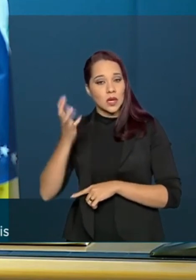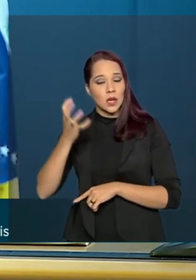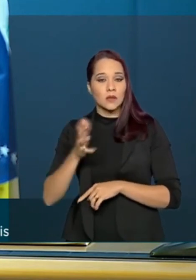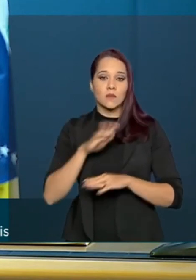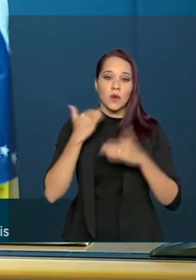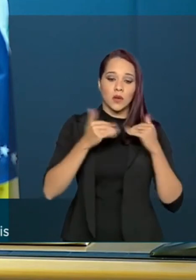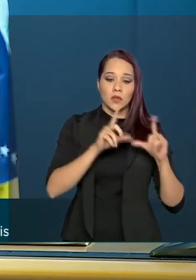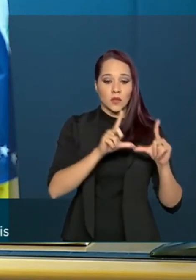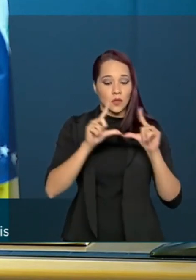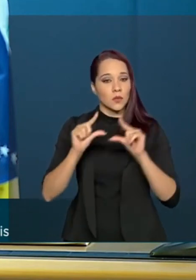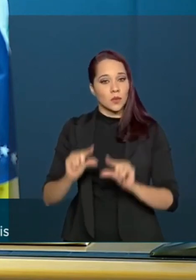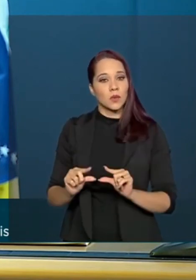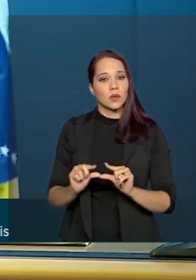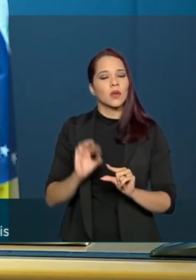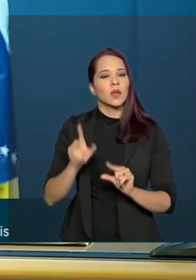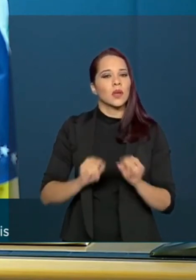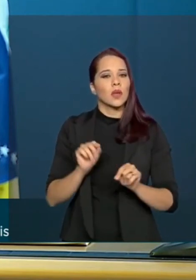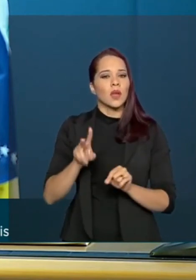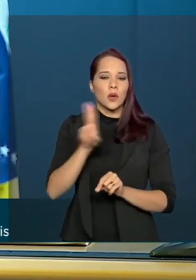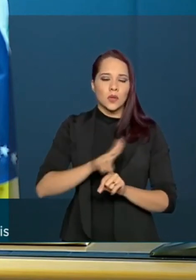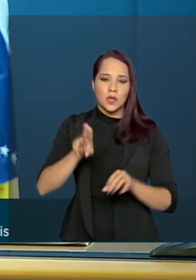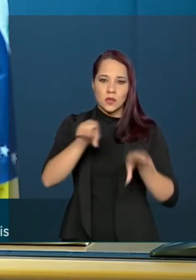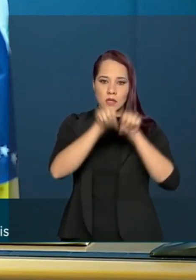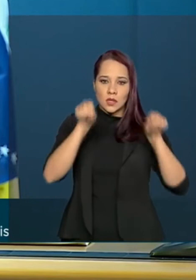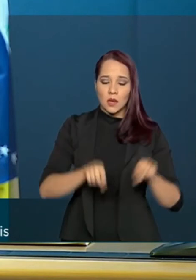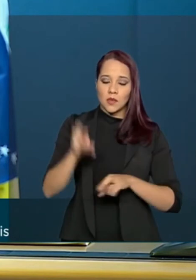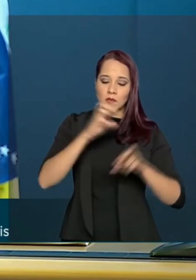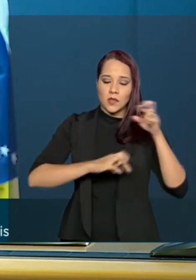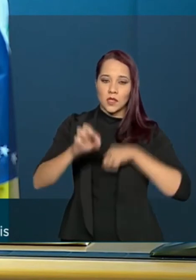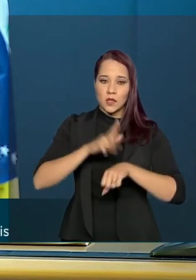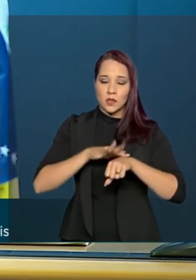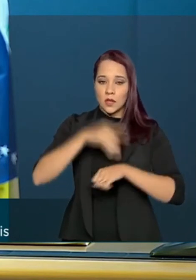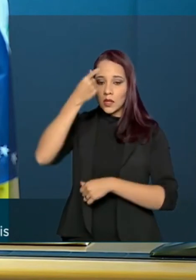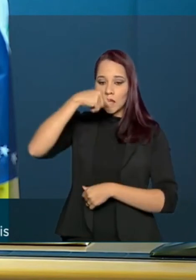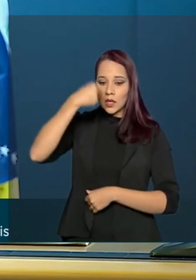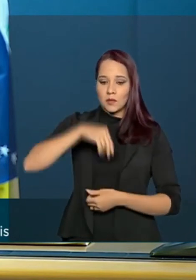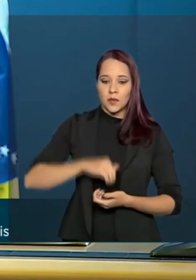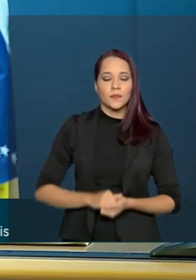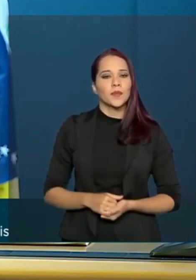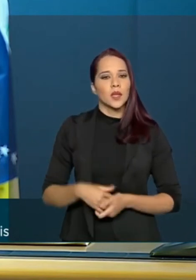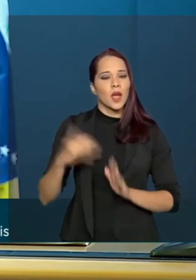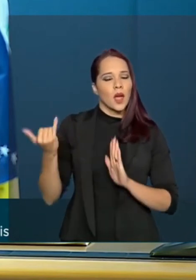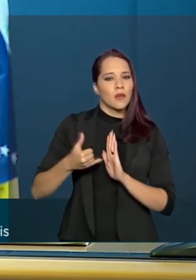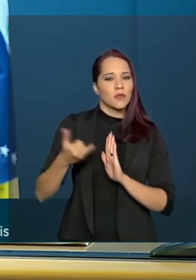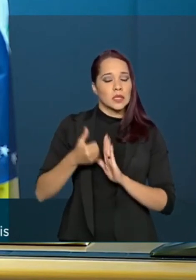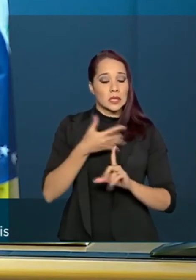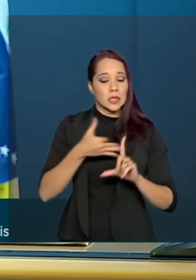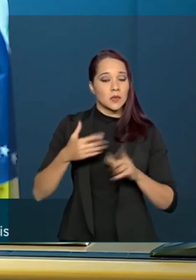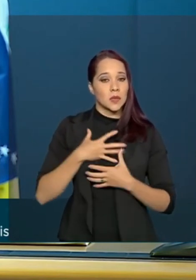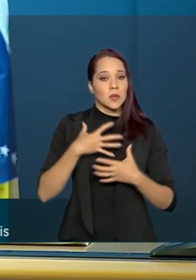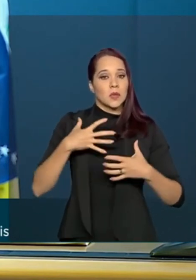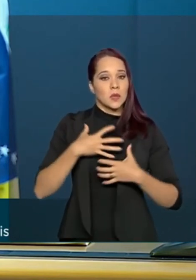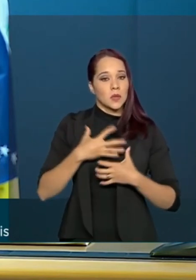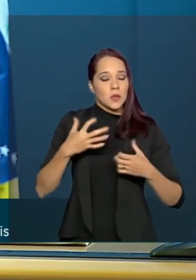vem diminuindo, é por meio do Sistema de Vigilância Epidemiológica da Gripe, que notifica casos de síndrome respiratória